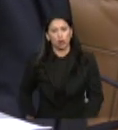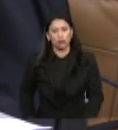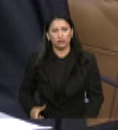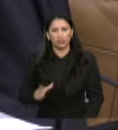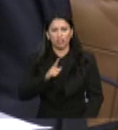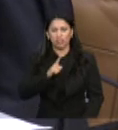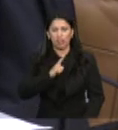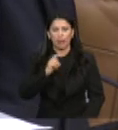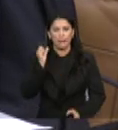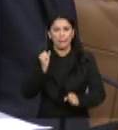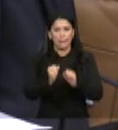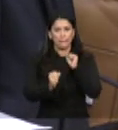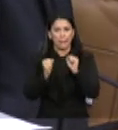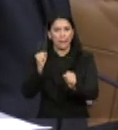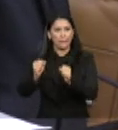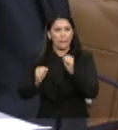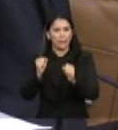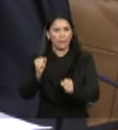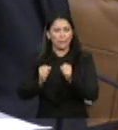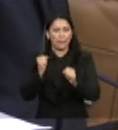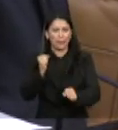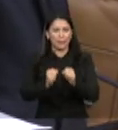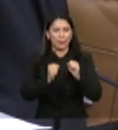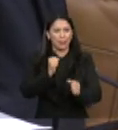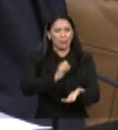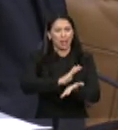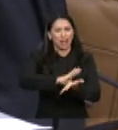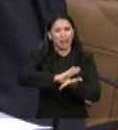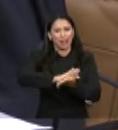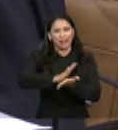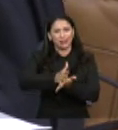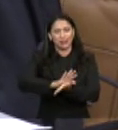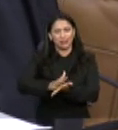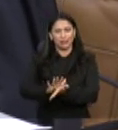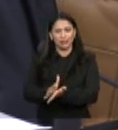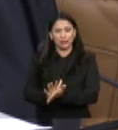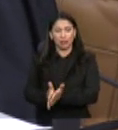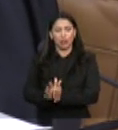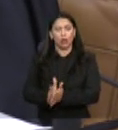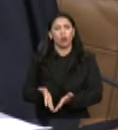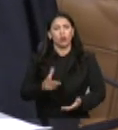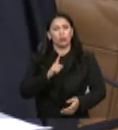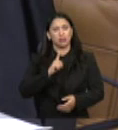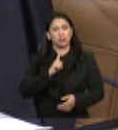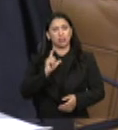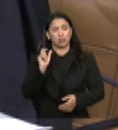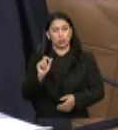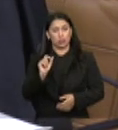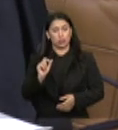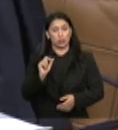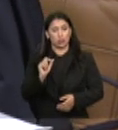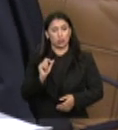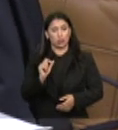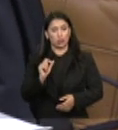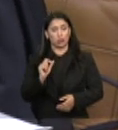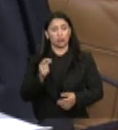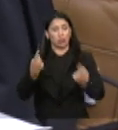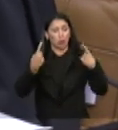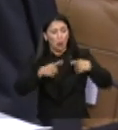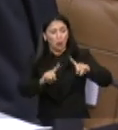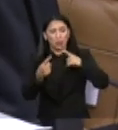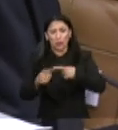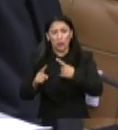determínio contra seus habitantes originários que fomentam extremismos que instigam a